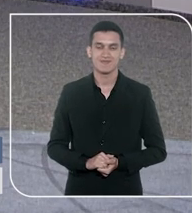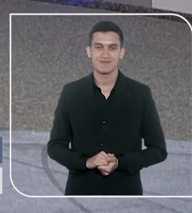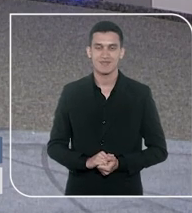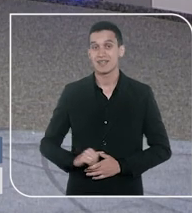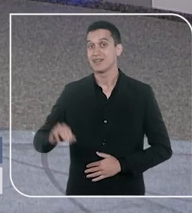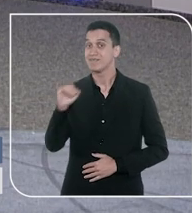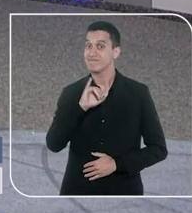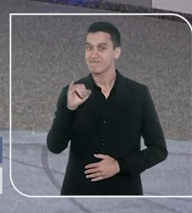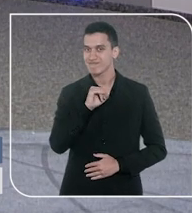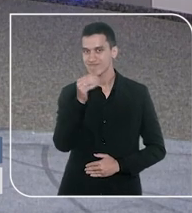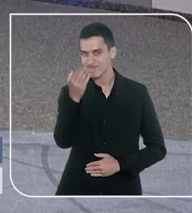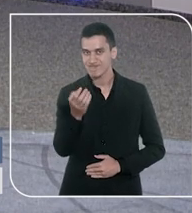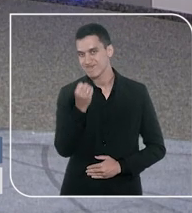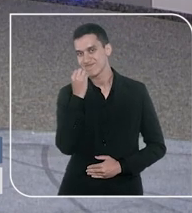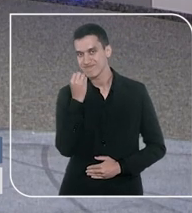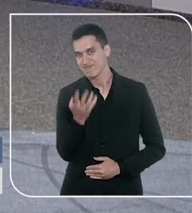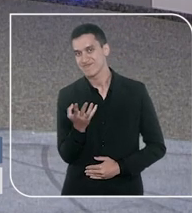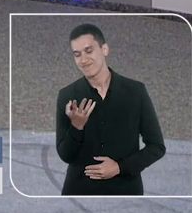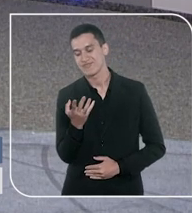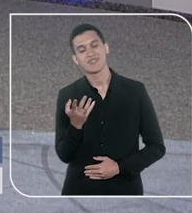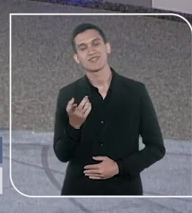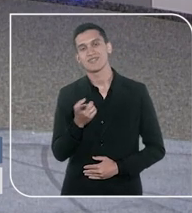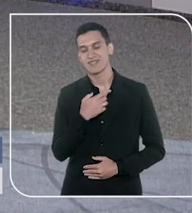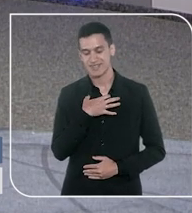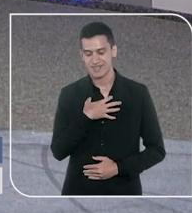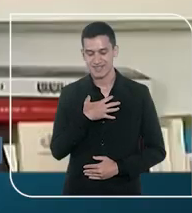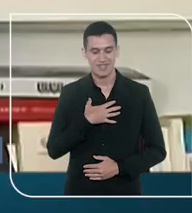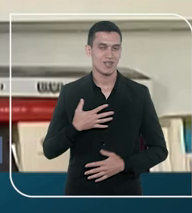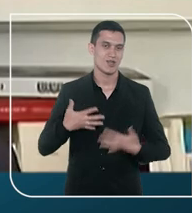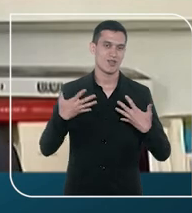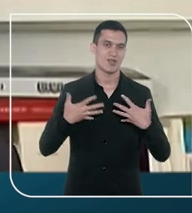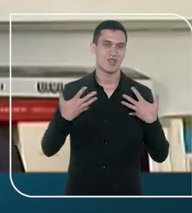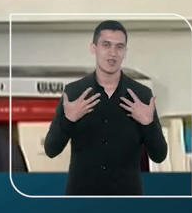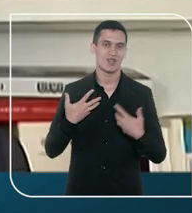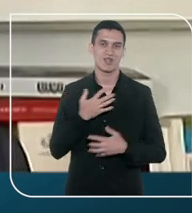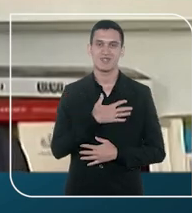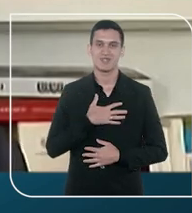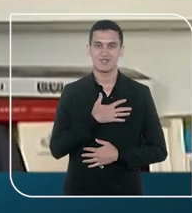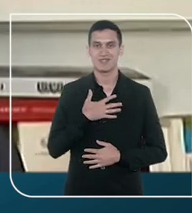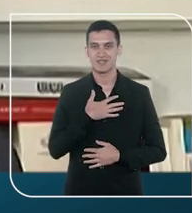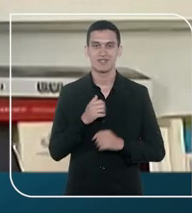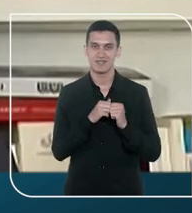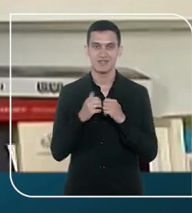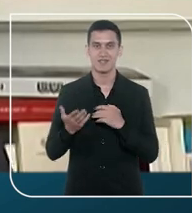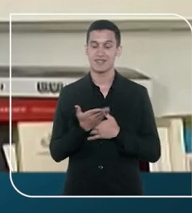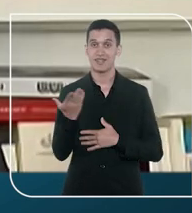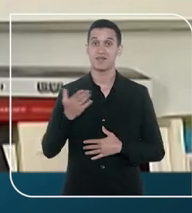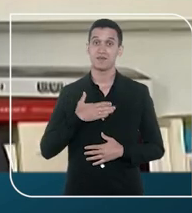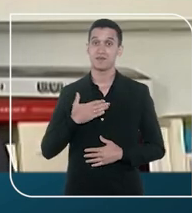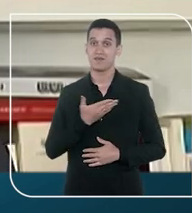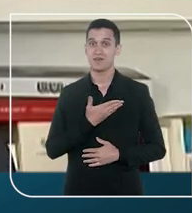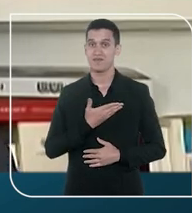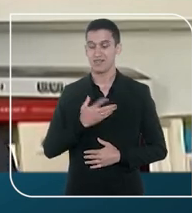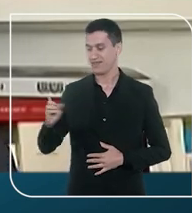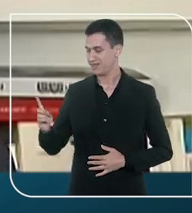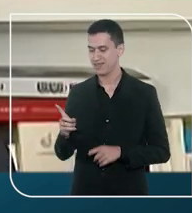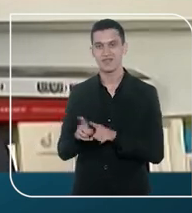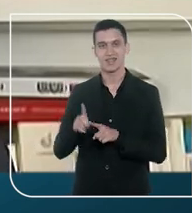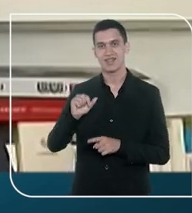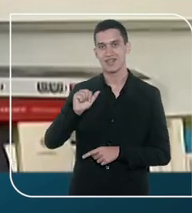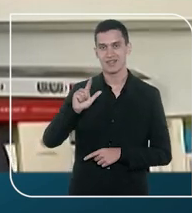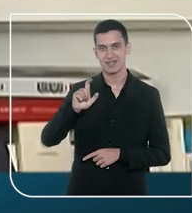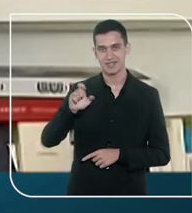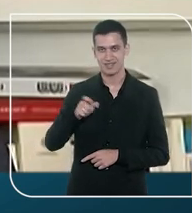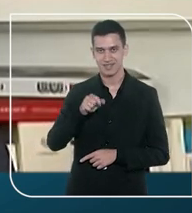Olá, Fátima, tudo bem? Prazer enorme estar aqui com todos vocês, ao lado do meu querido amigo Alexandre Ávalo